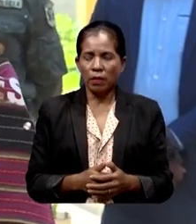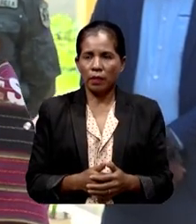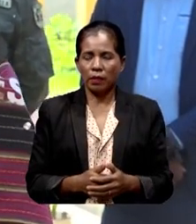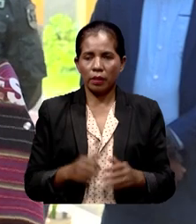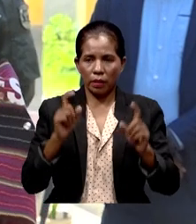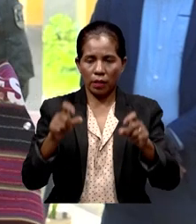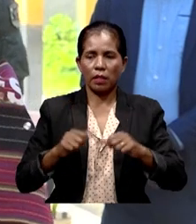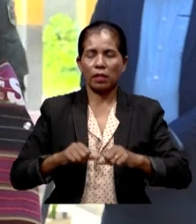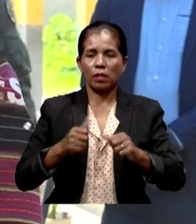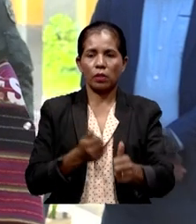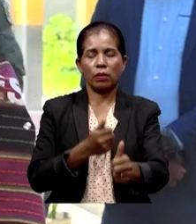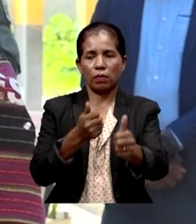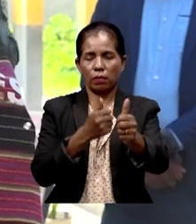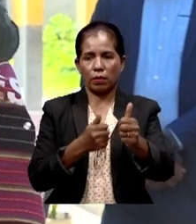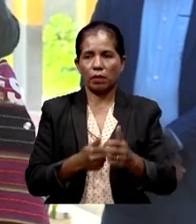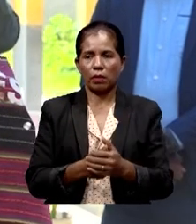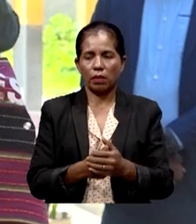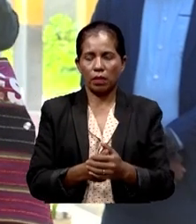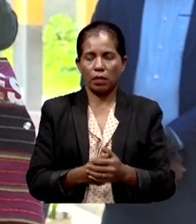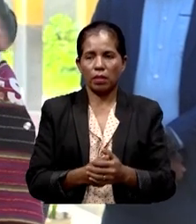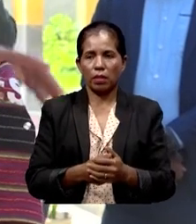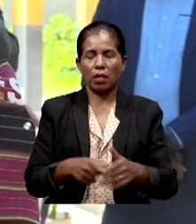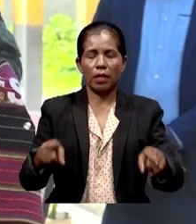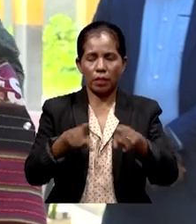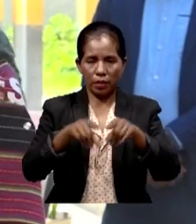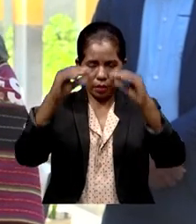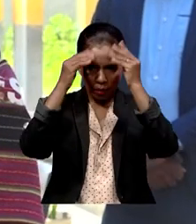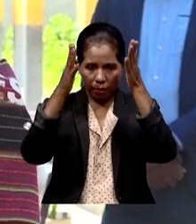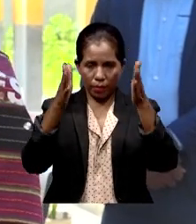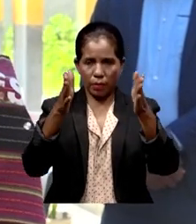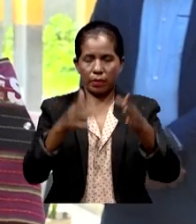cumprir minha obrigação nura professor.